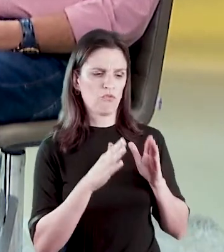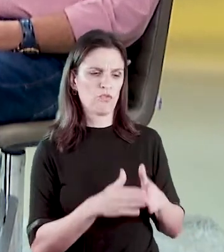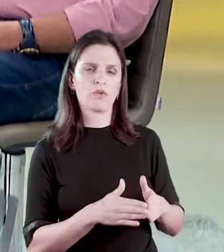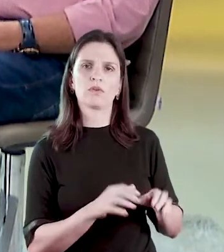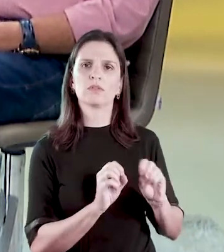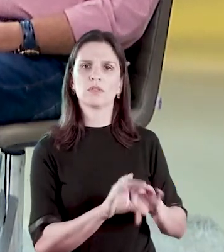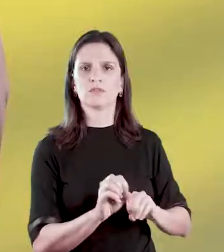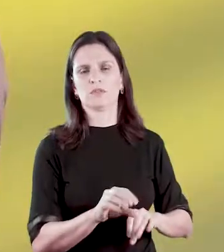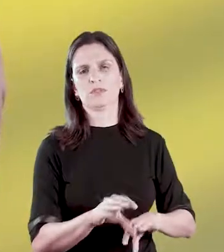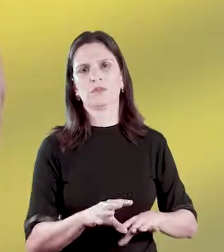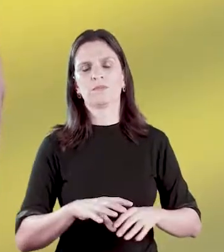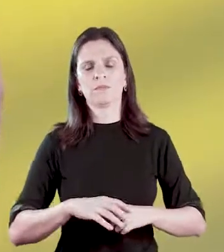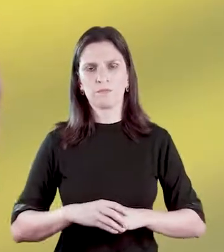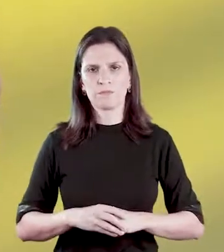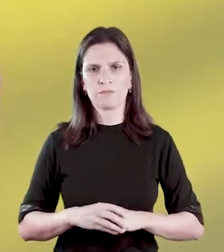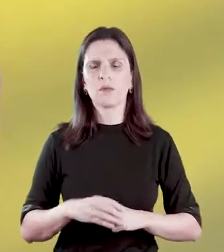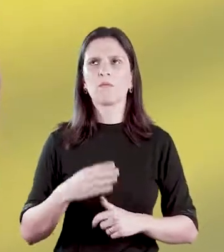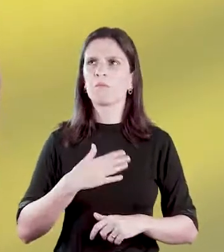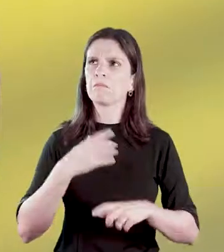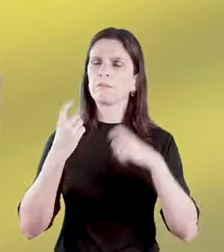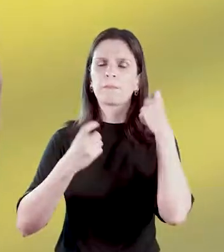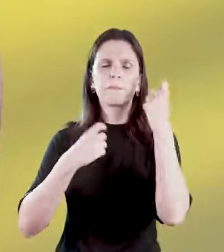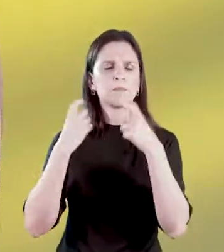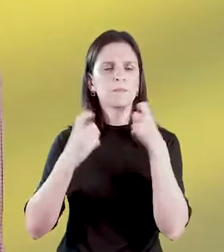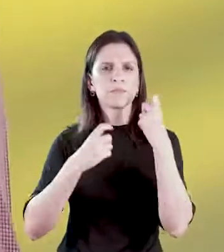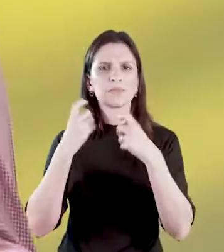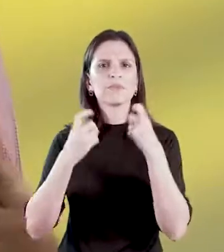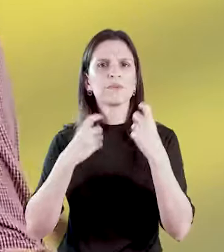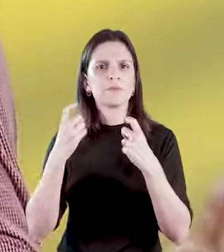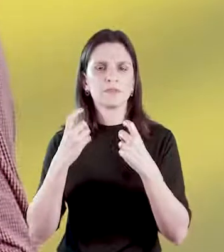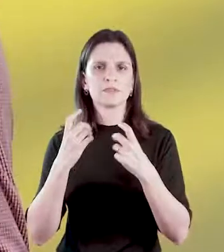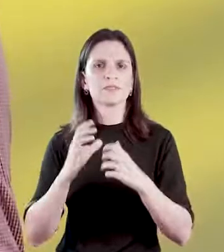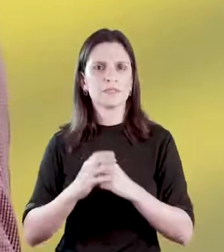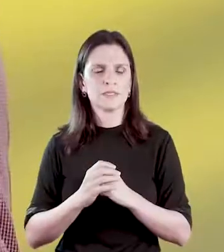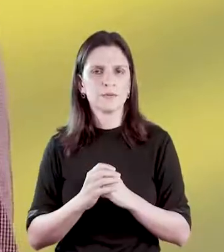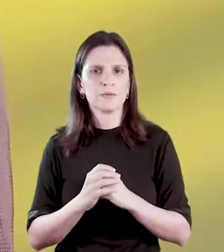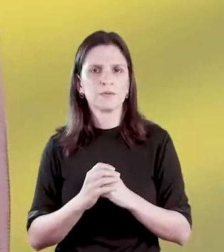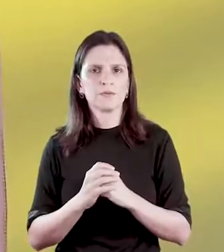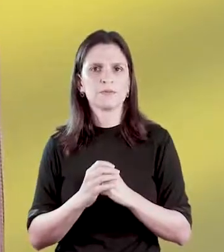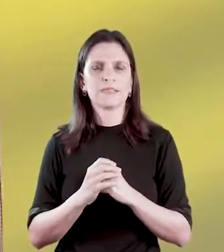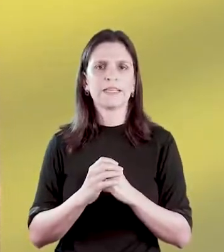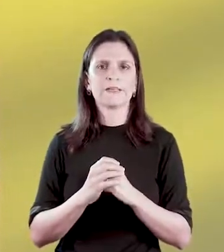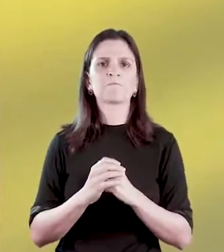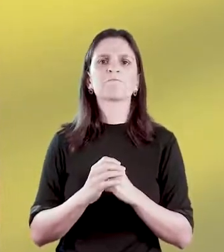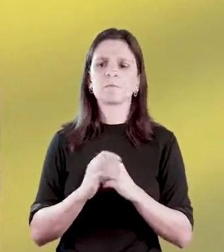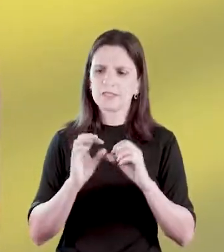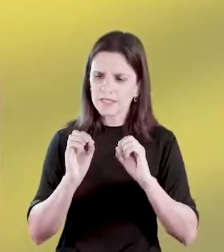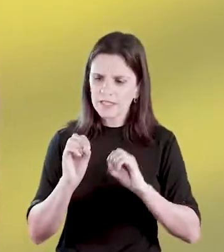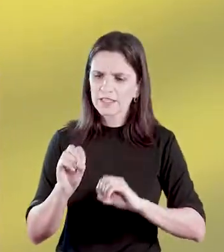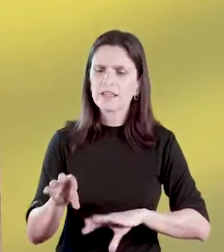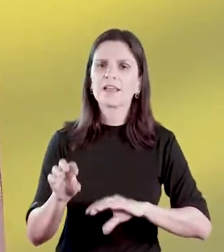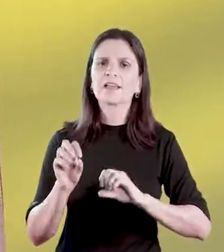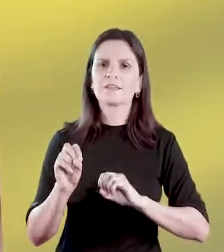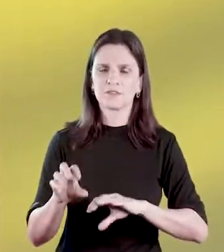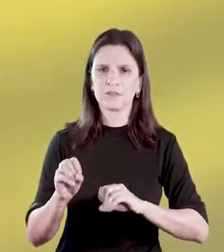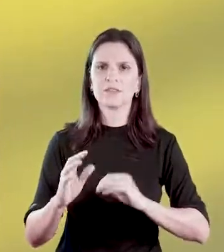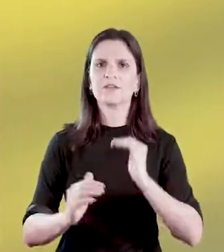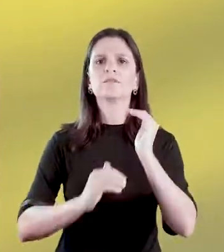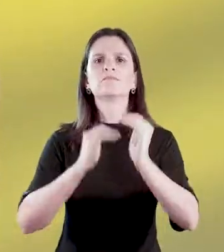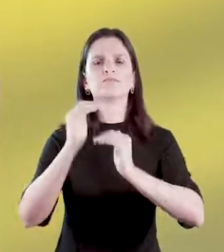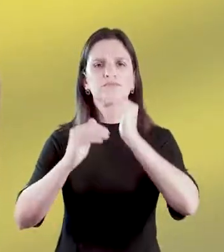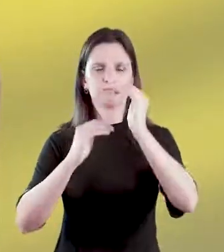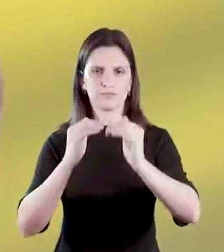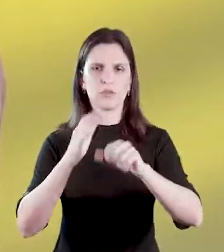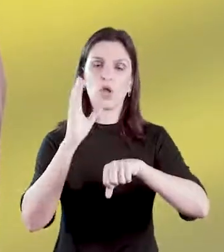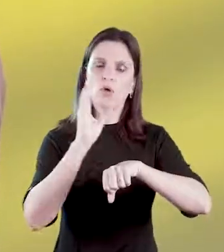muito grande nesse meu mandato agora eu não vou dizer que a gente vai salvar educação mas a gente tentar eu acho que tem que pôr o